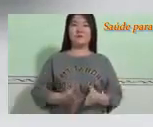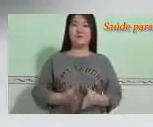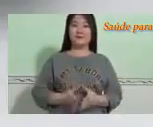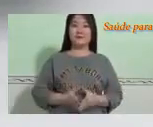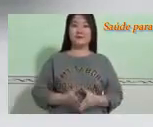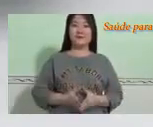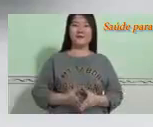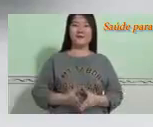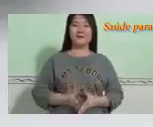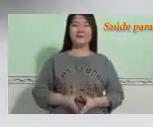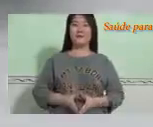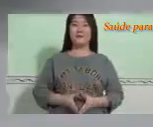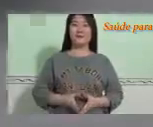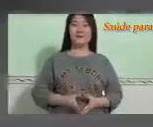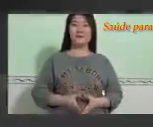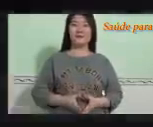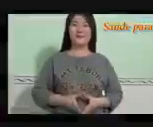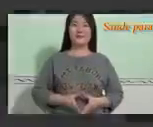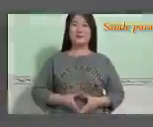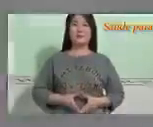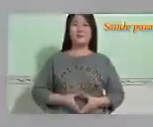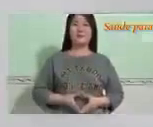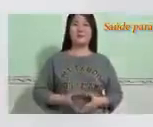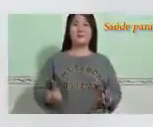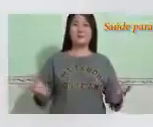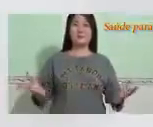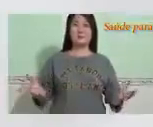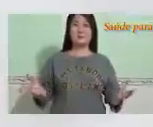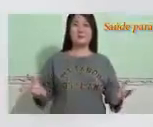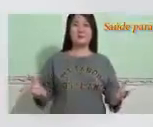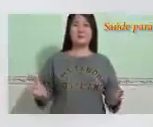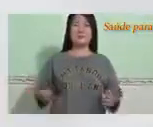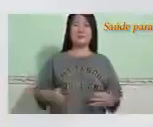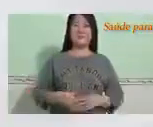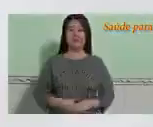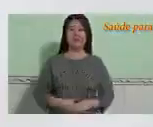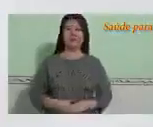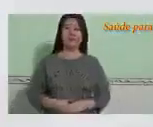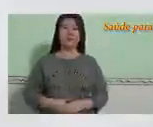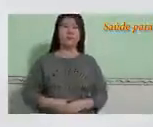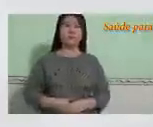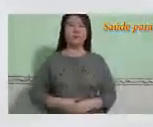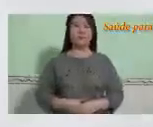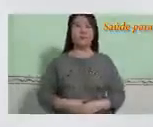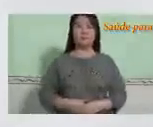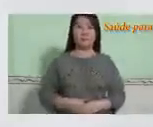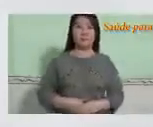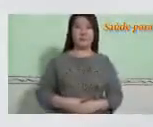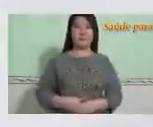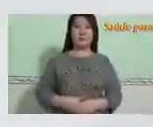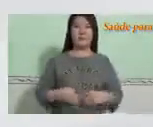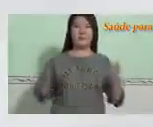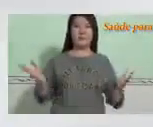Descubra quais os principais benefícios. Ponto. Também é muito importante manter uma posição correta durante o sono, vírgula, para